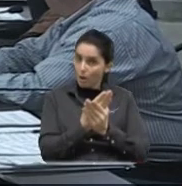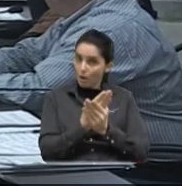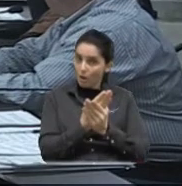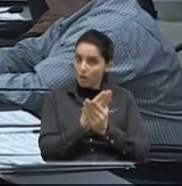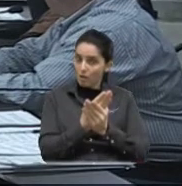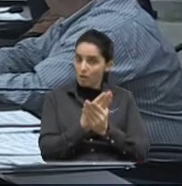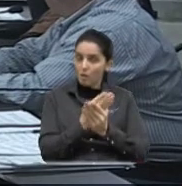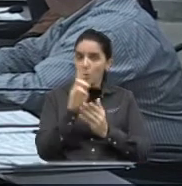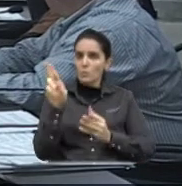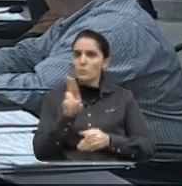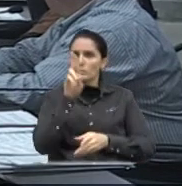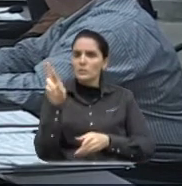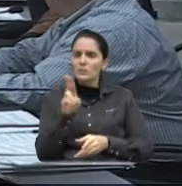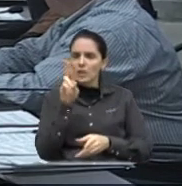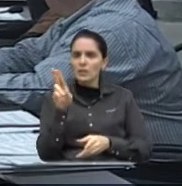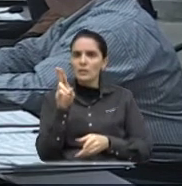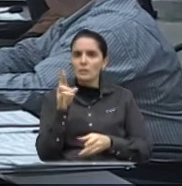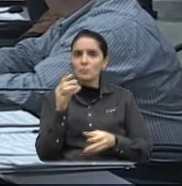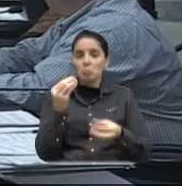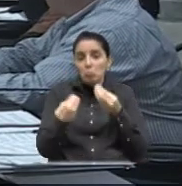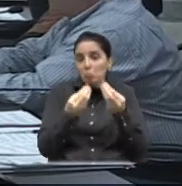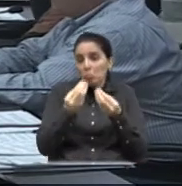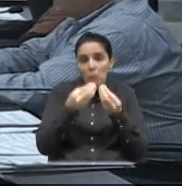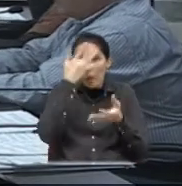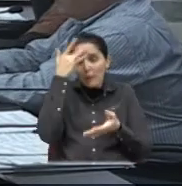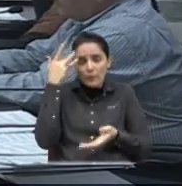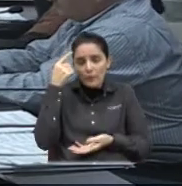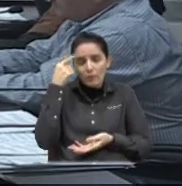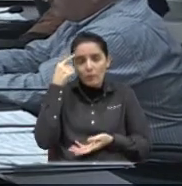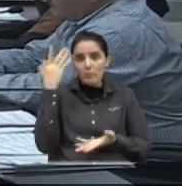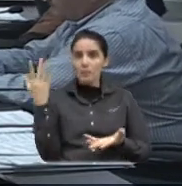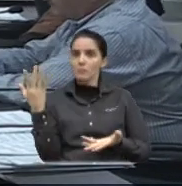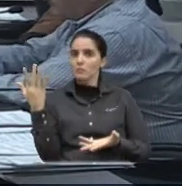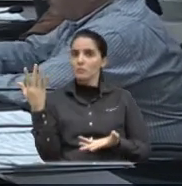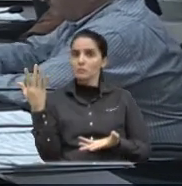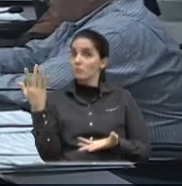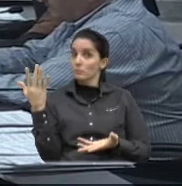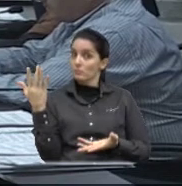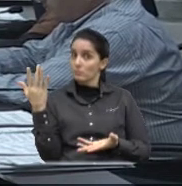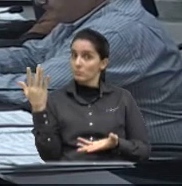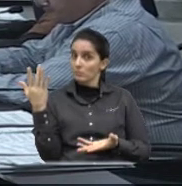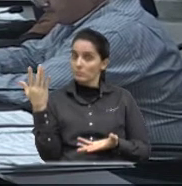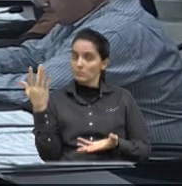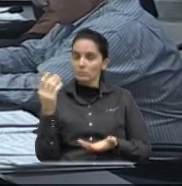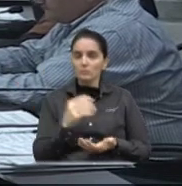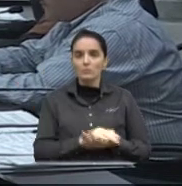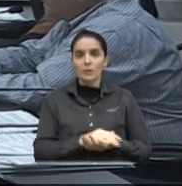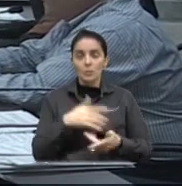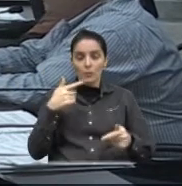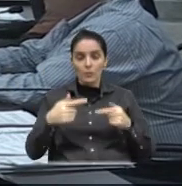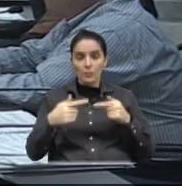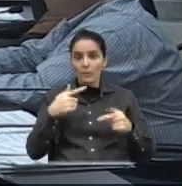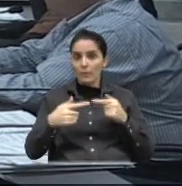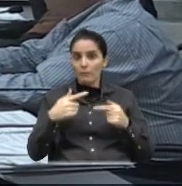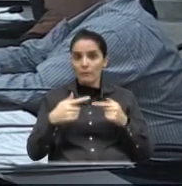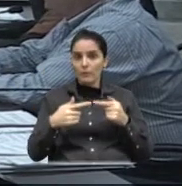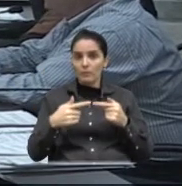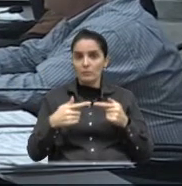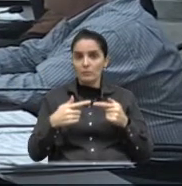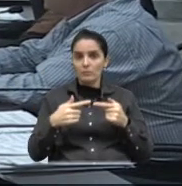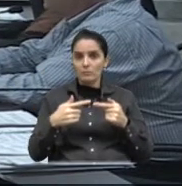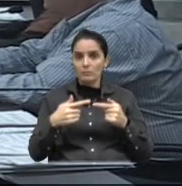gênero ou seja criou se uma situação um se fosse um debate desnecessário